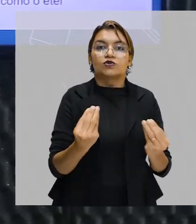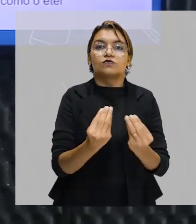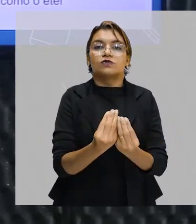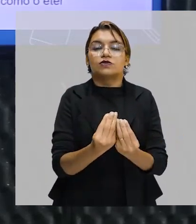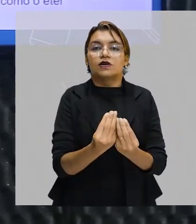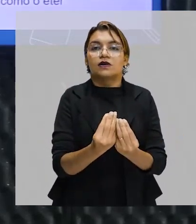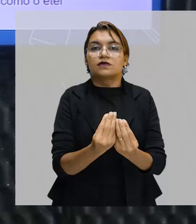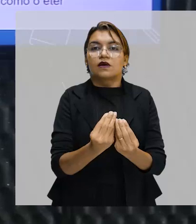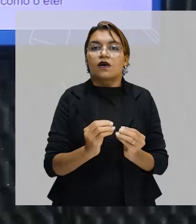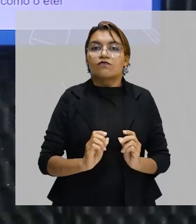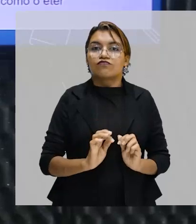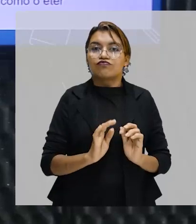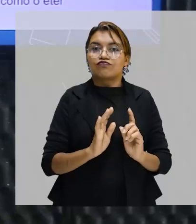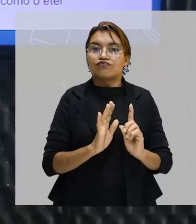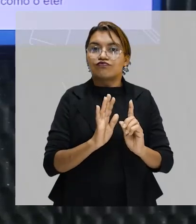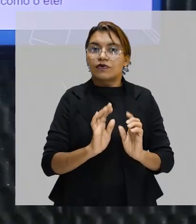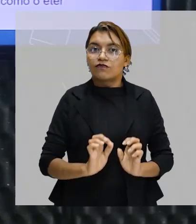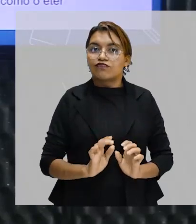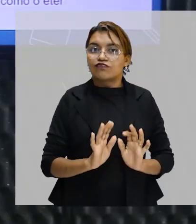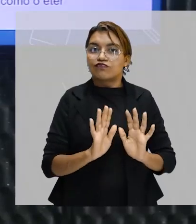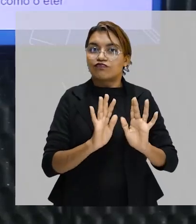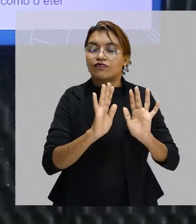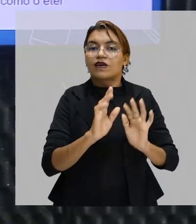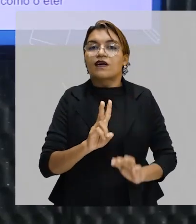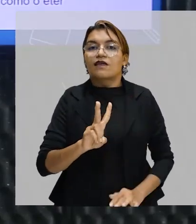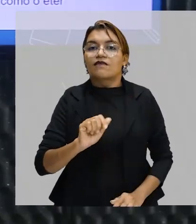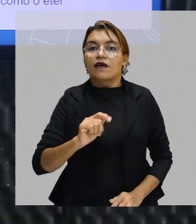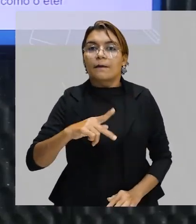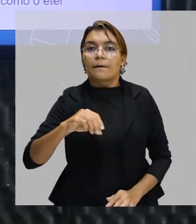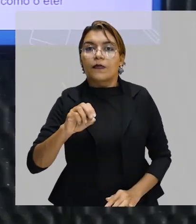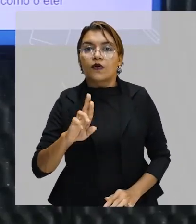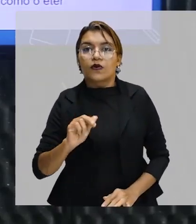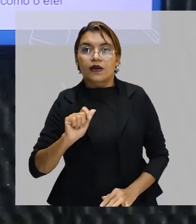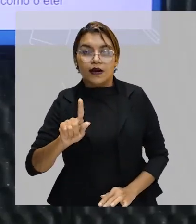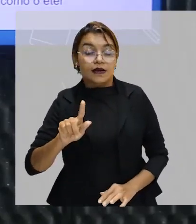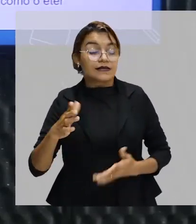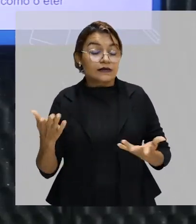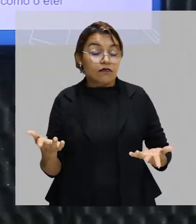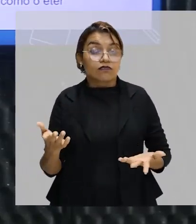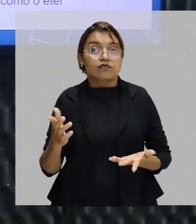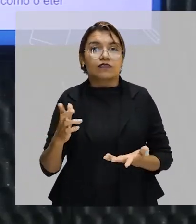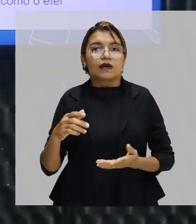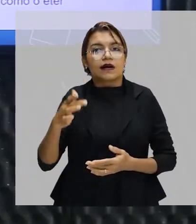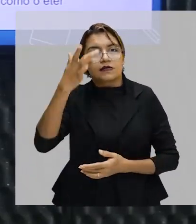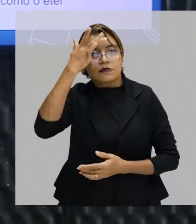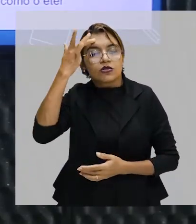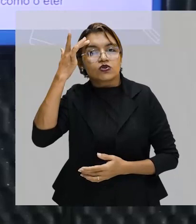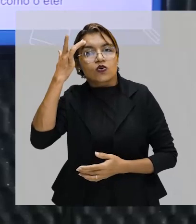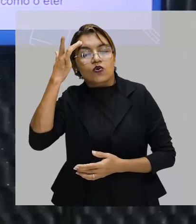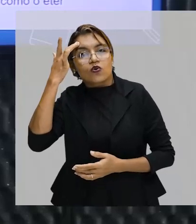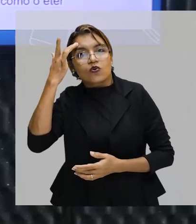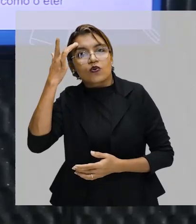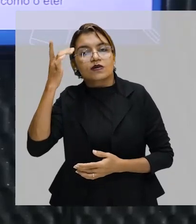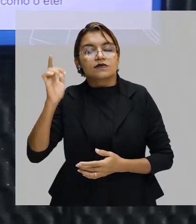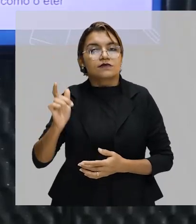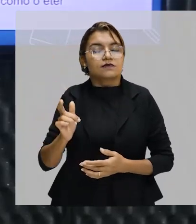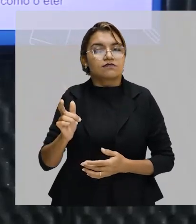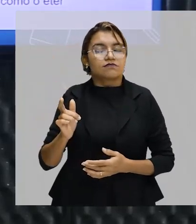que evaporar, porque é dessa forma que as pessoas a uma certa distância